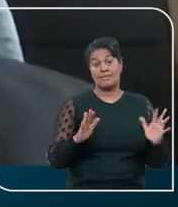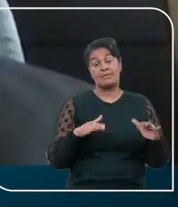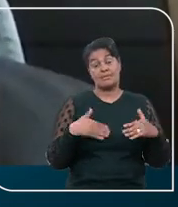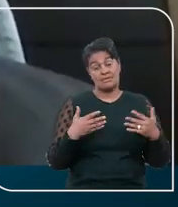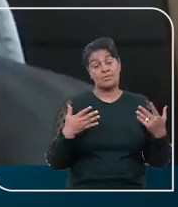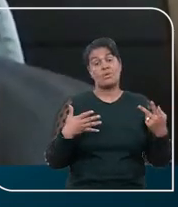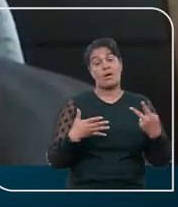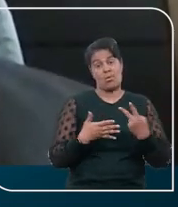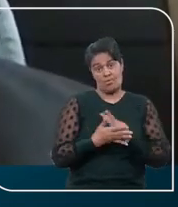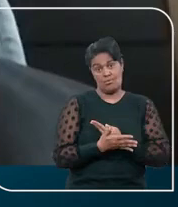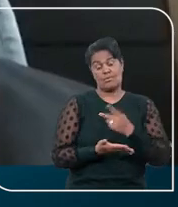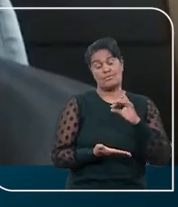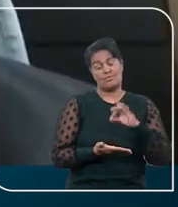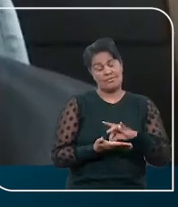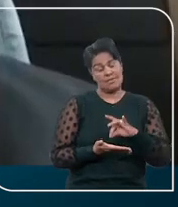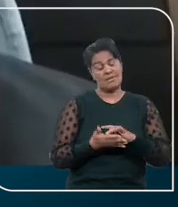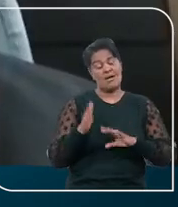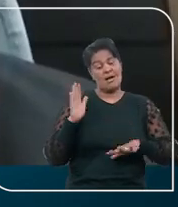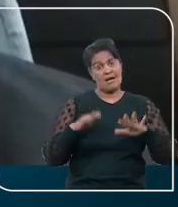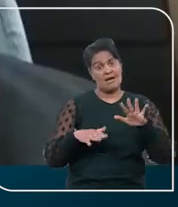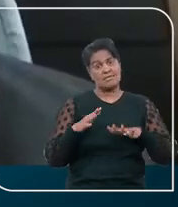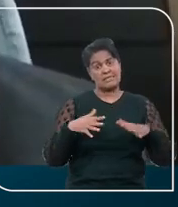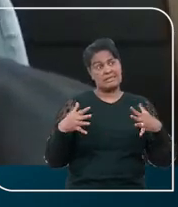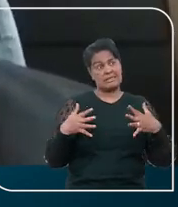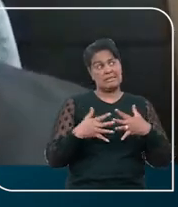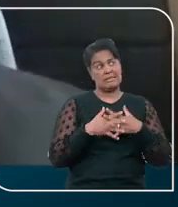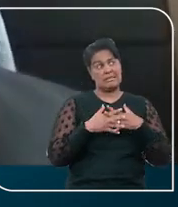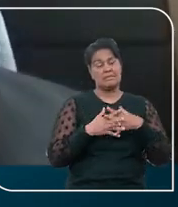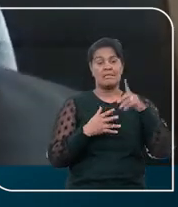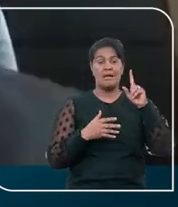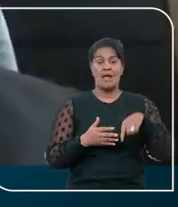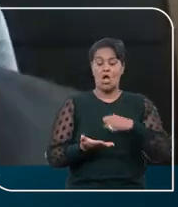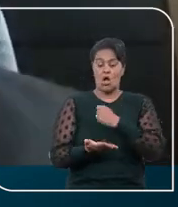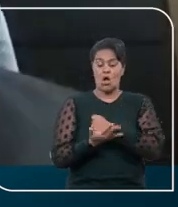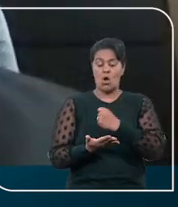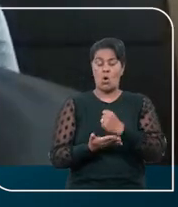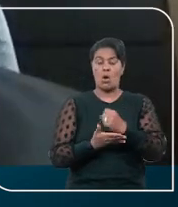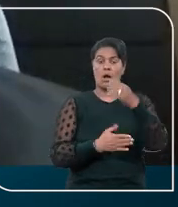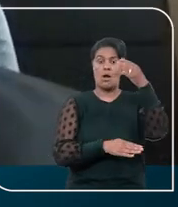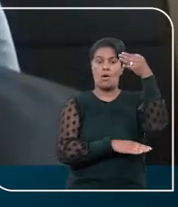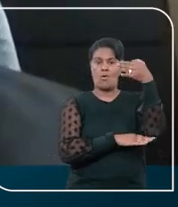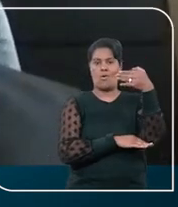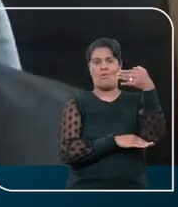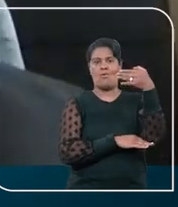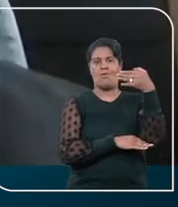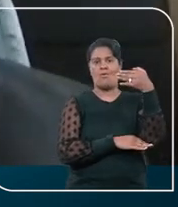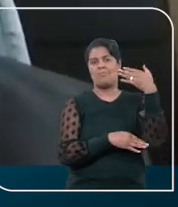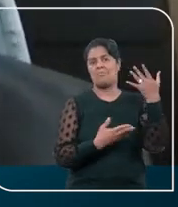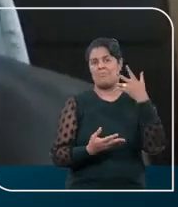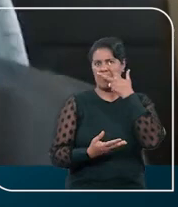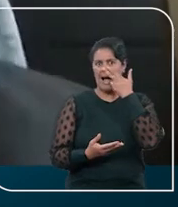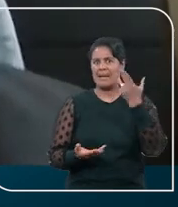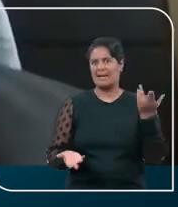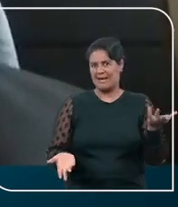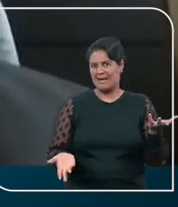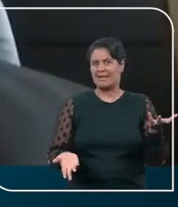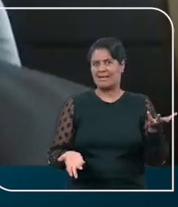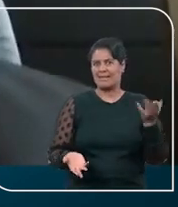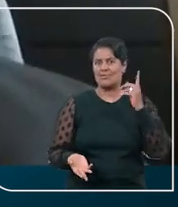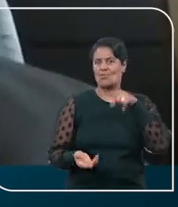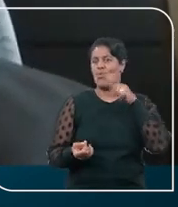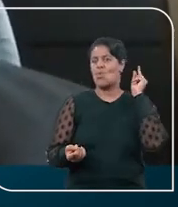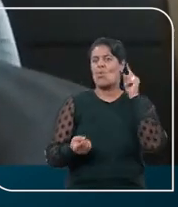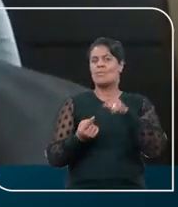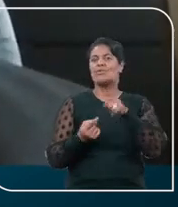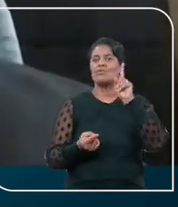decidiu, talvez um contrato de hospedagem atípico e o objetivo, uma finalidade mais econômica.